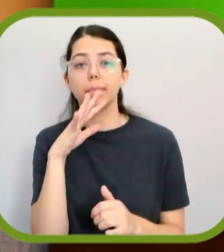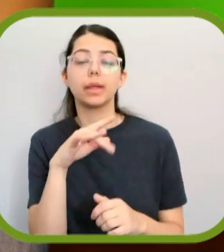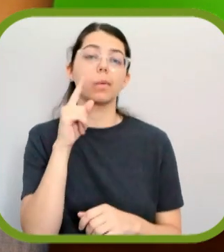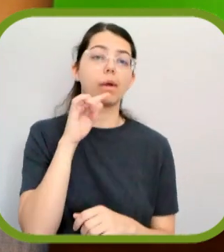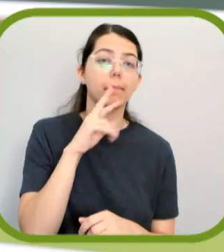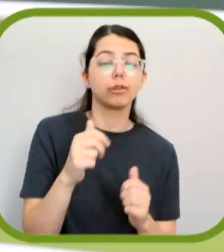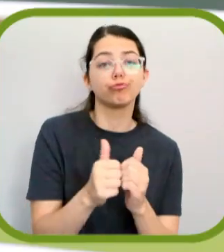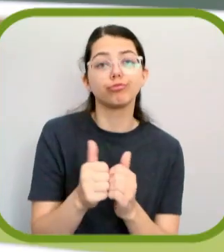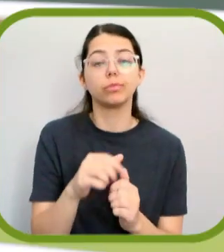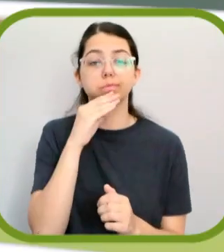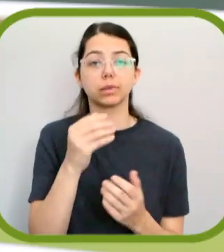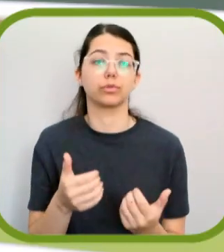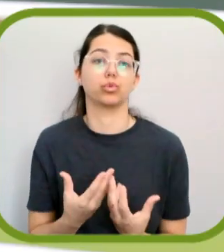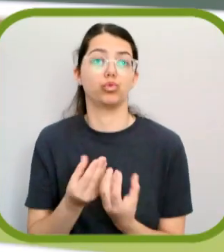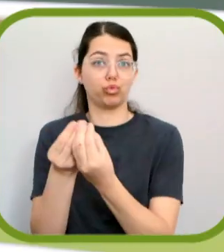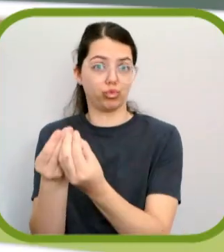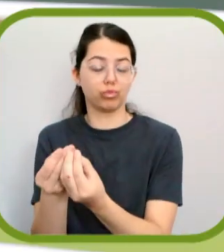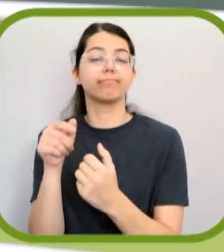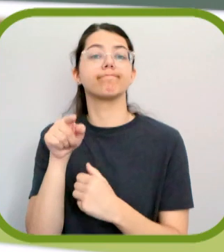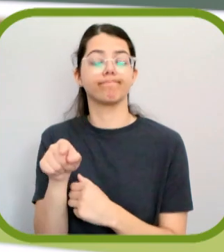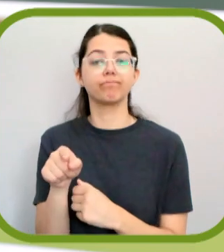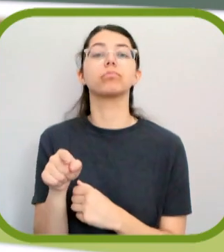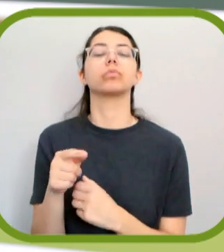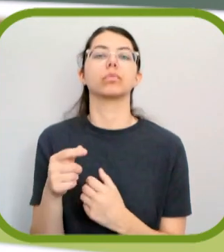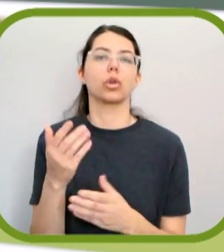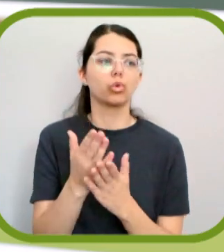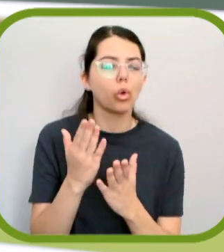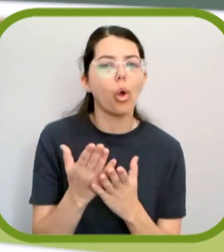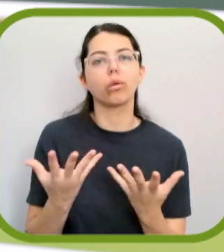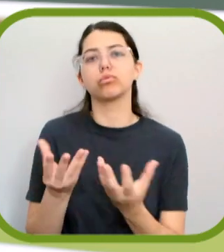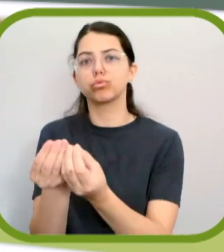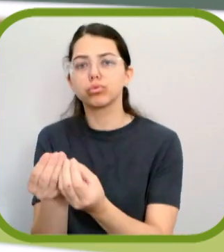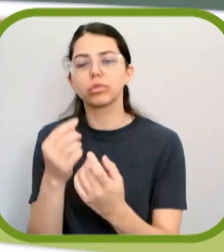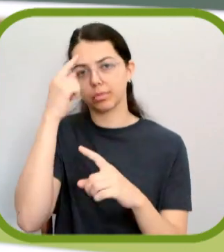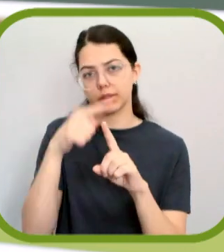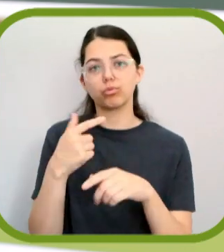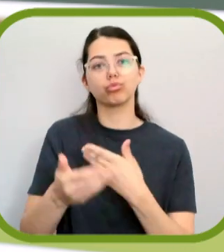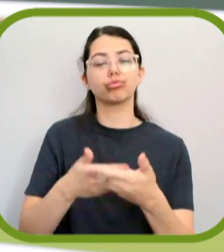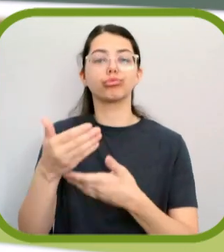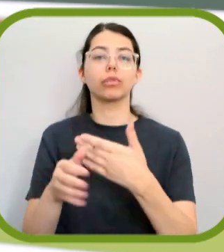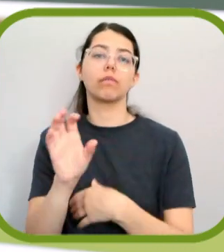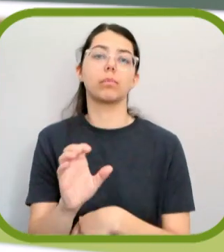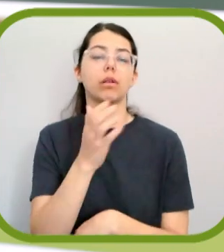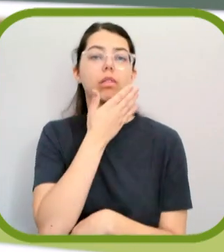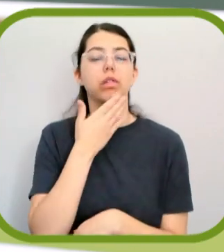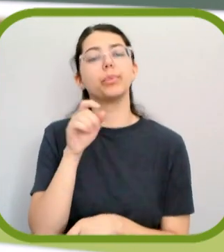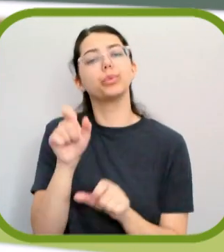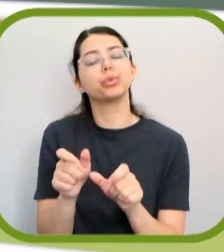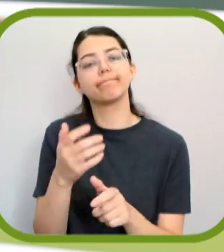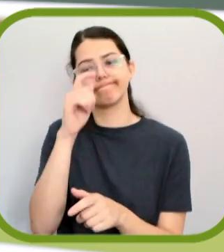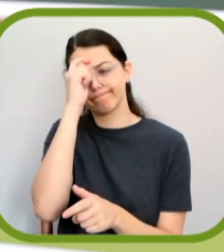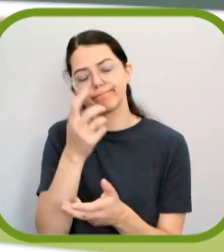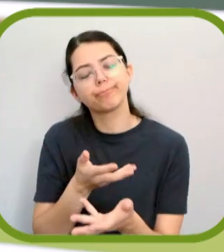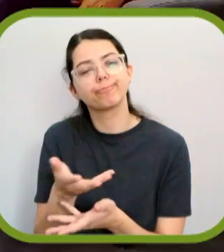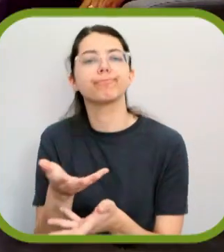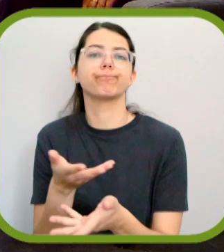é nós acompanhamos as famílias e os pais à polícia, quando é o caso, acompanhamos as escolas, para que os processos decorram de uma